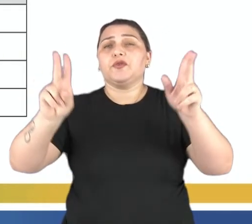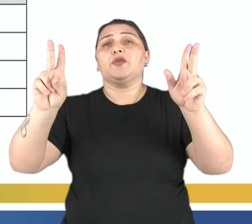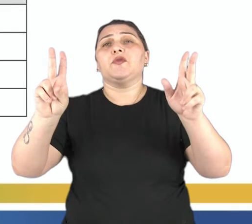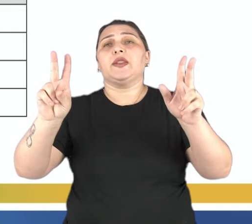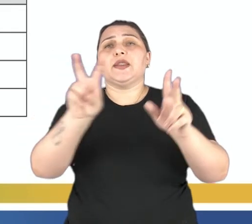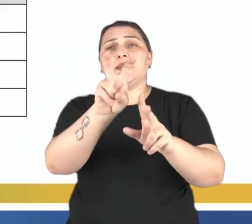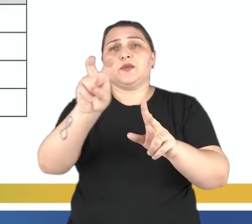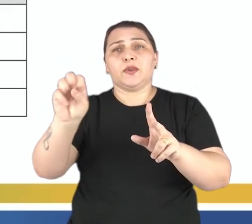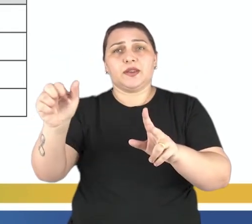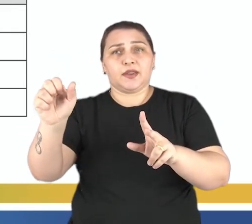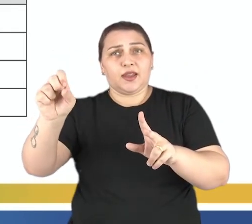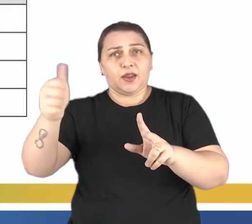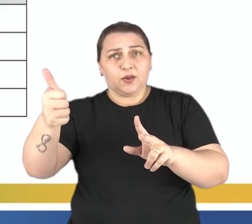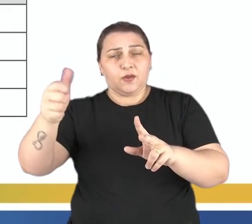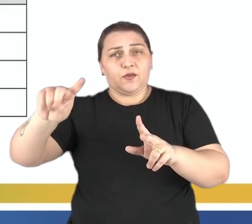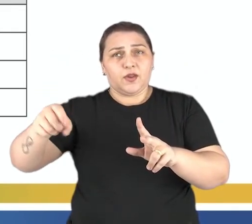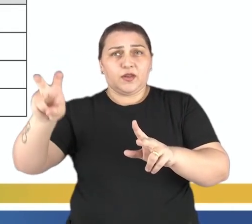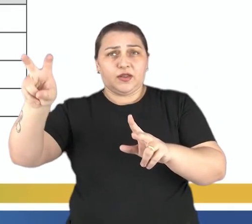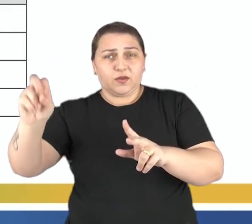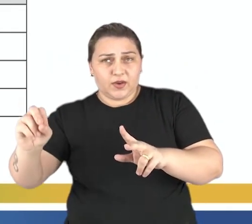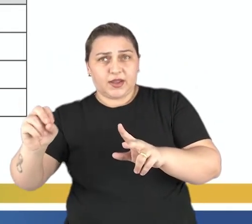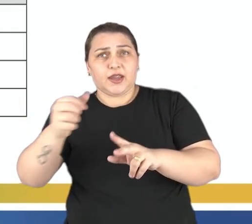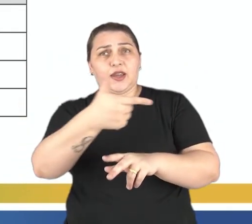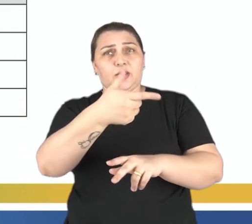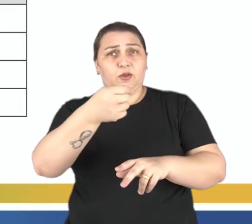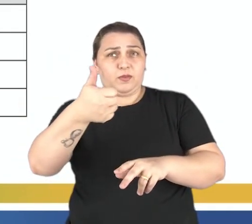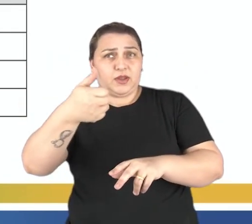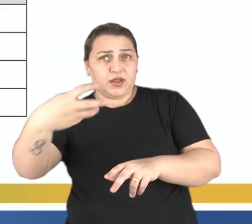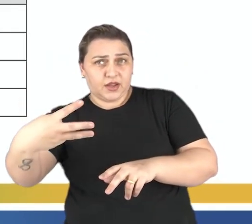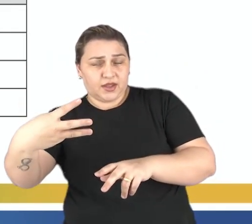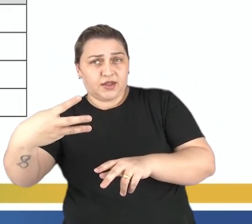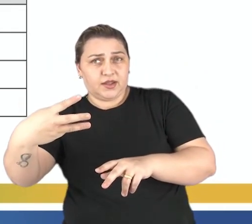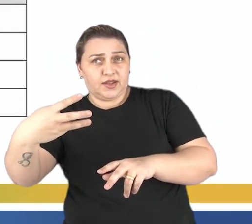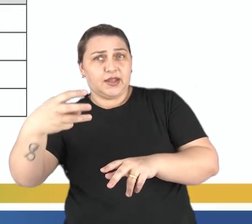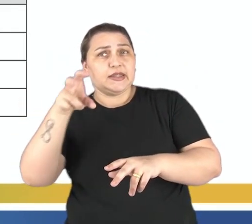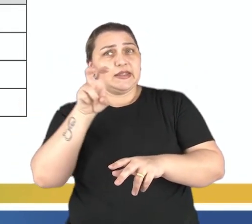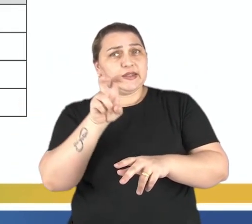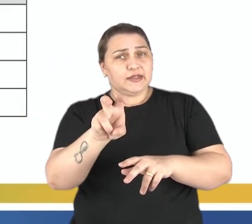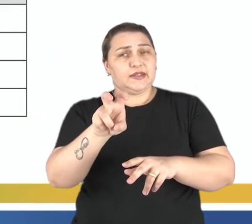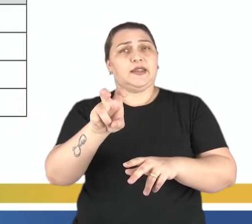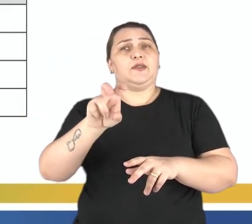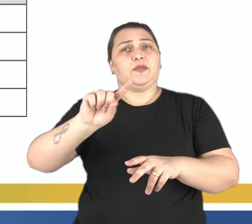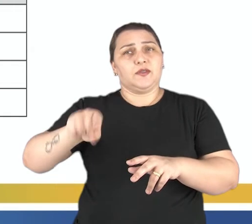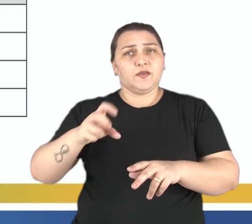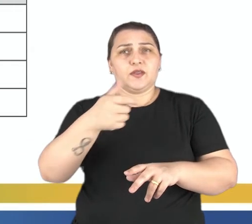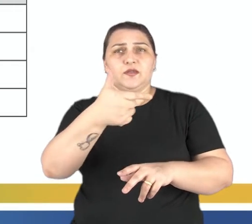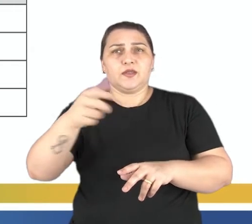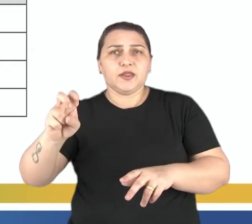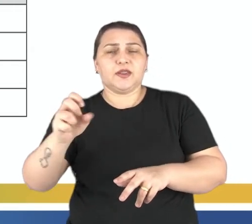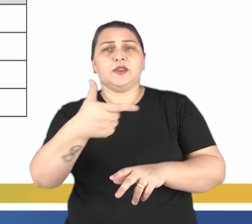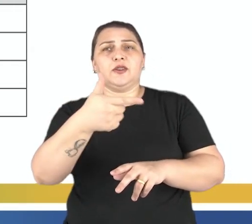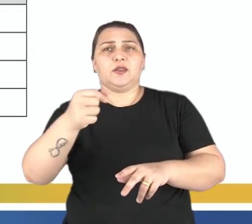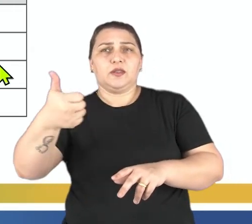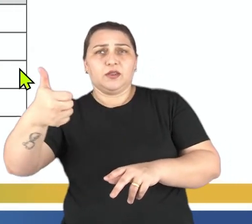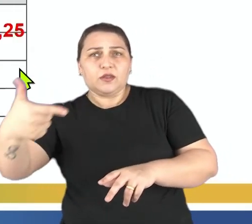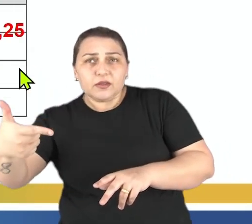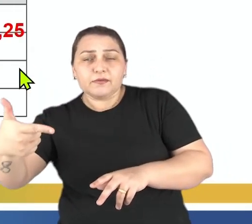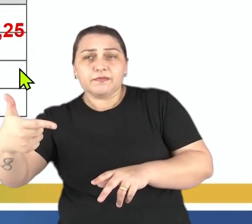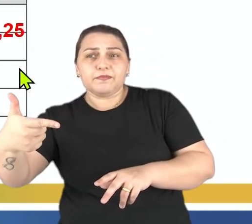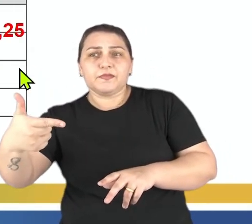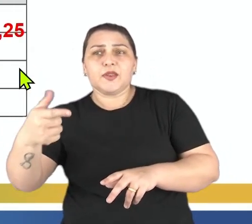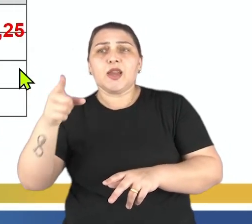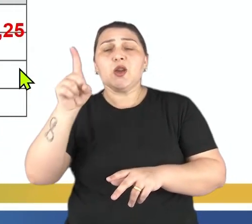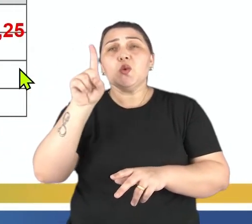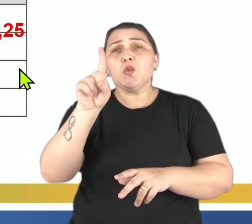entre 51,50, que é de 2013, e 50,25, que é de 2012, é